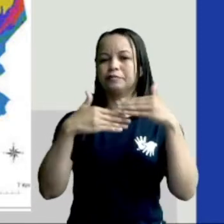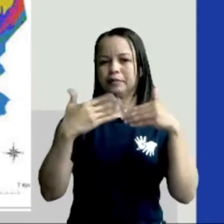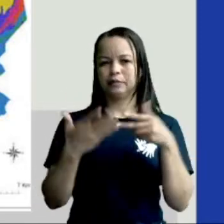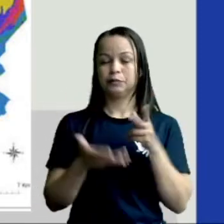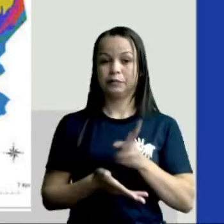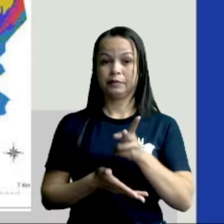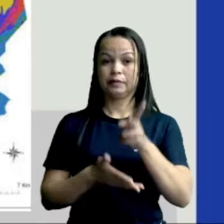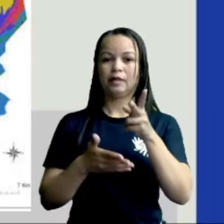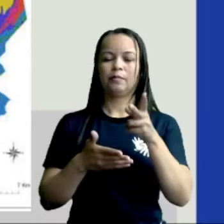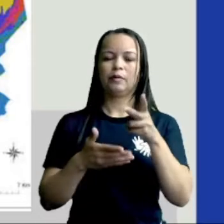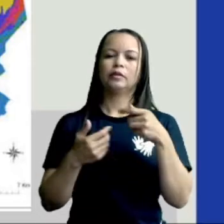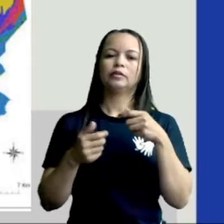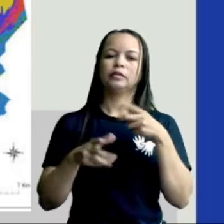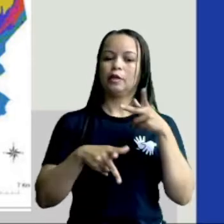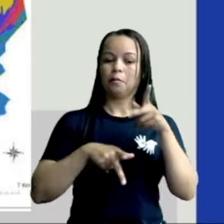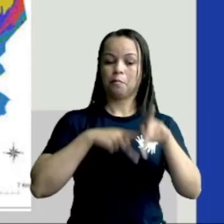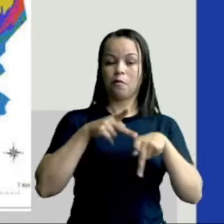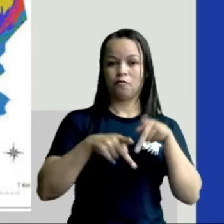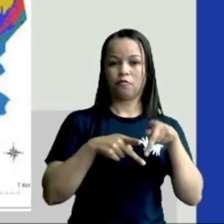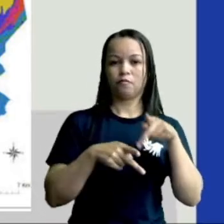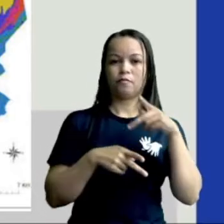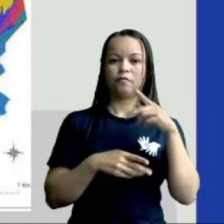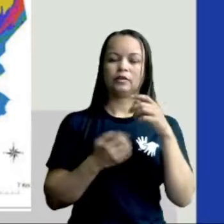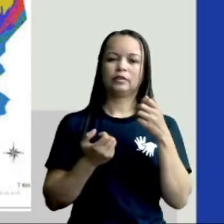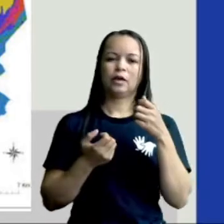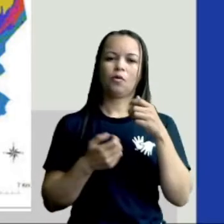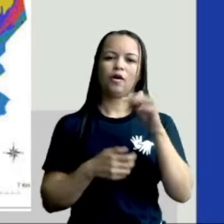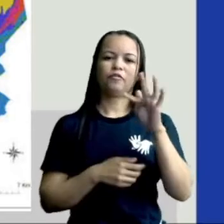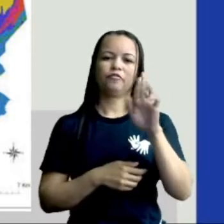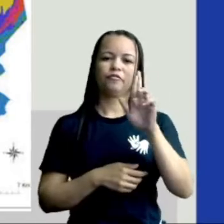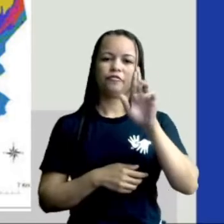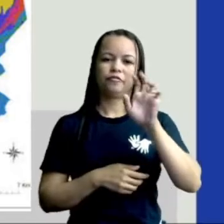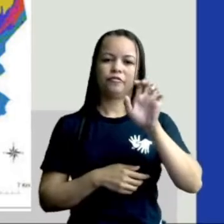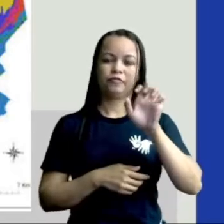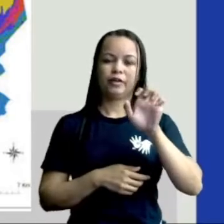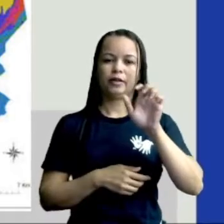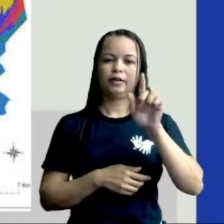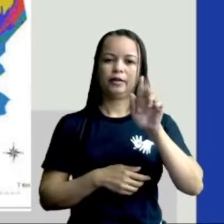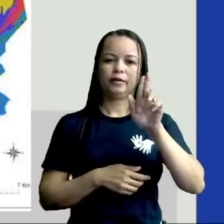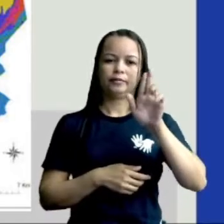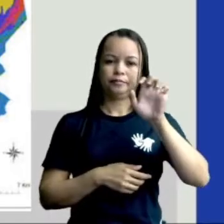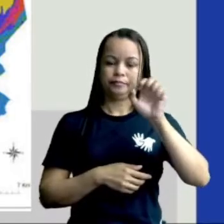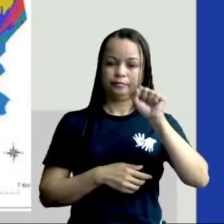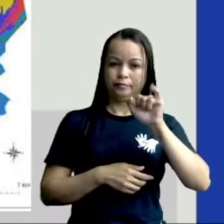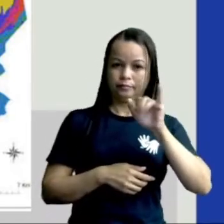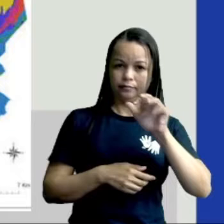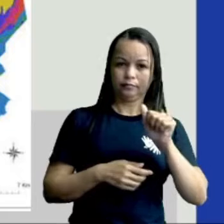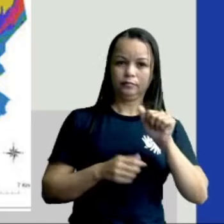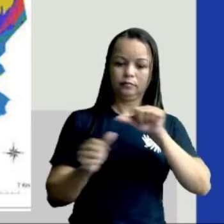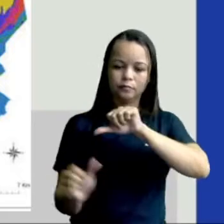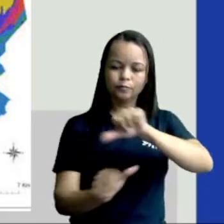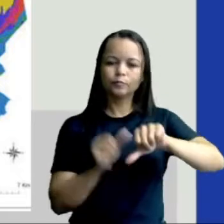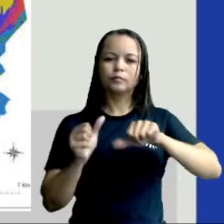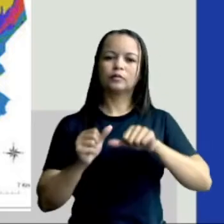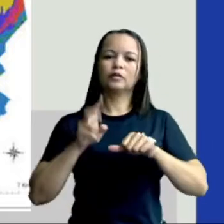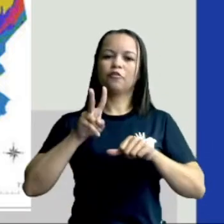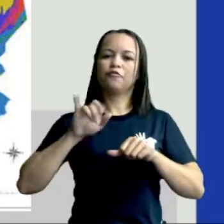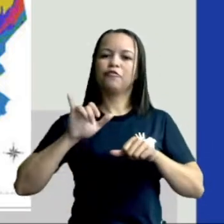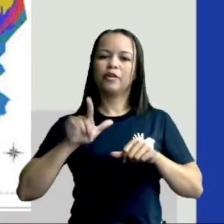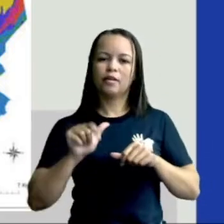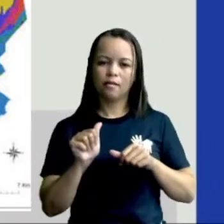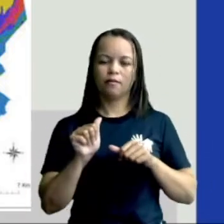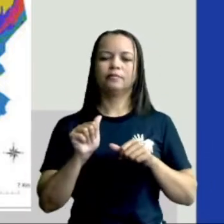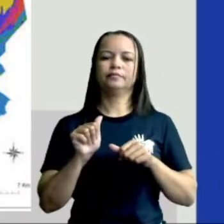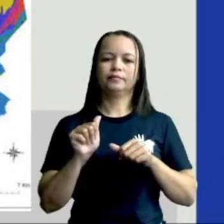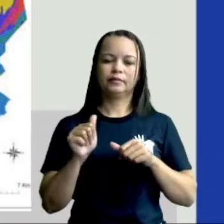sucessivamente da condição de povoação à freguesia, passando posteriormente à categoria de vila, pelo Alvará Régio